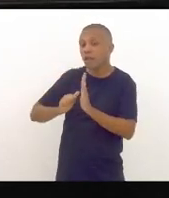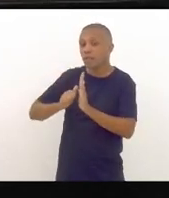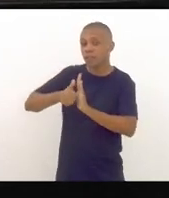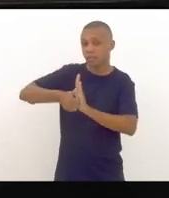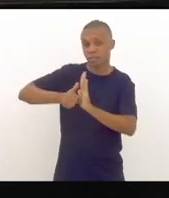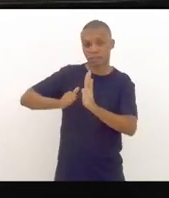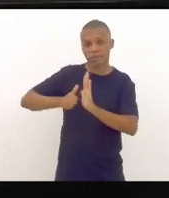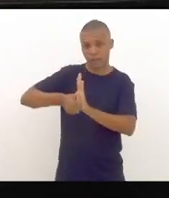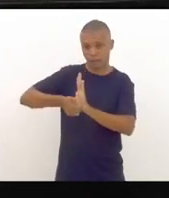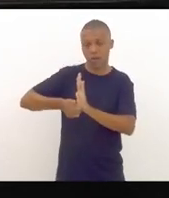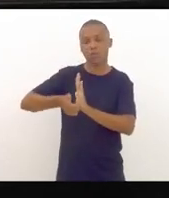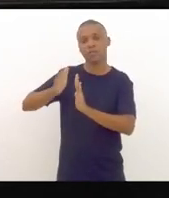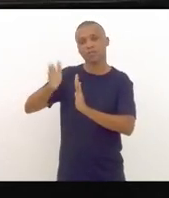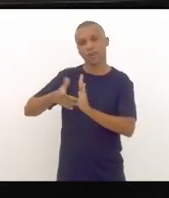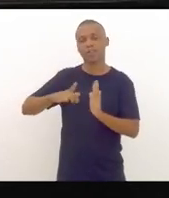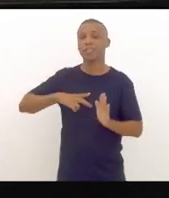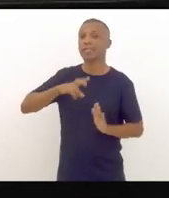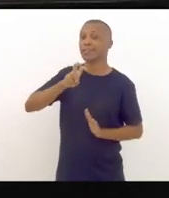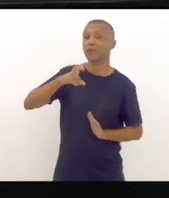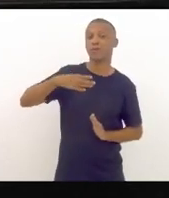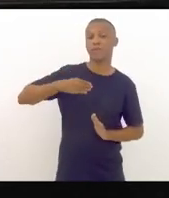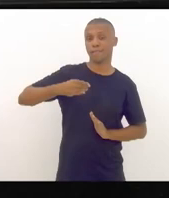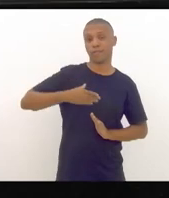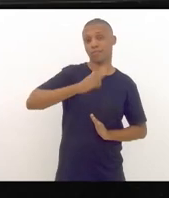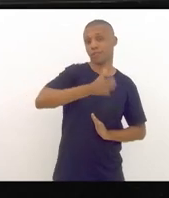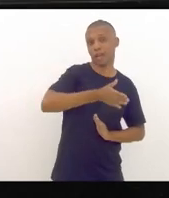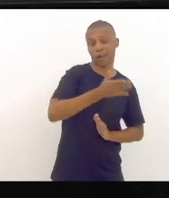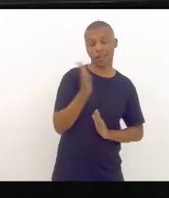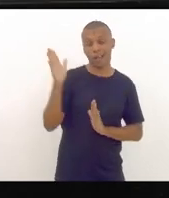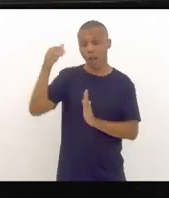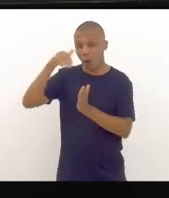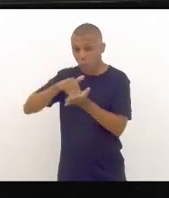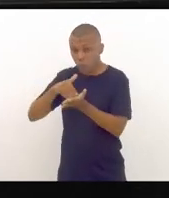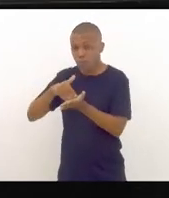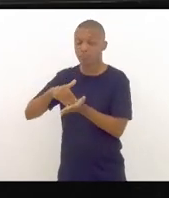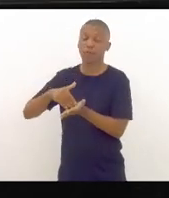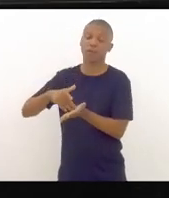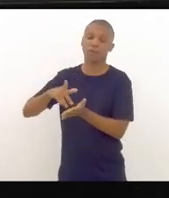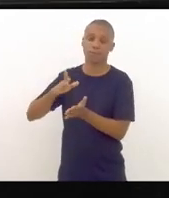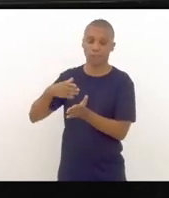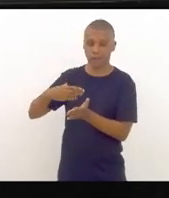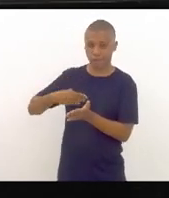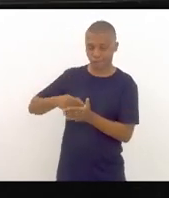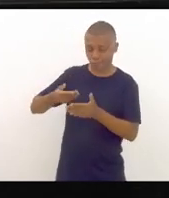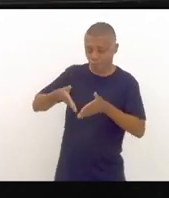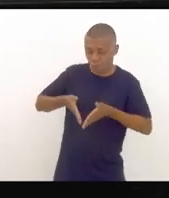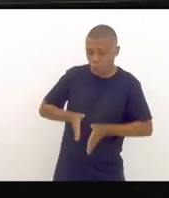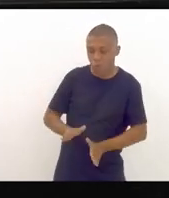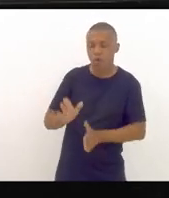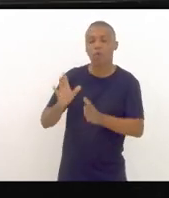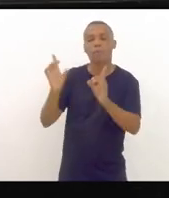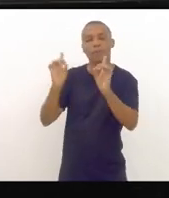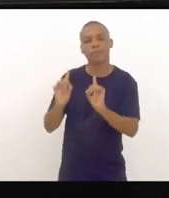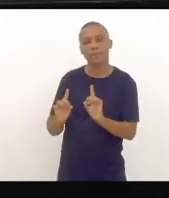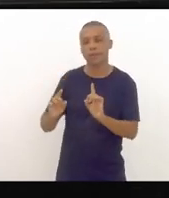tido 5 filhos e a última veio com uma deficiência, que é a